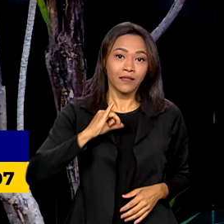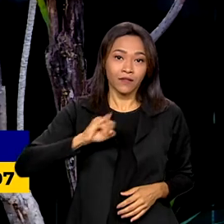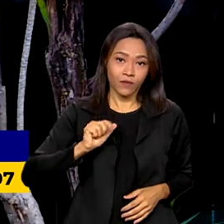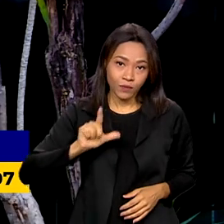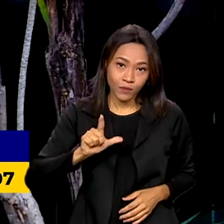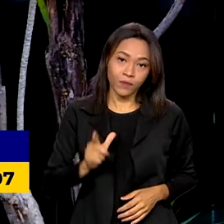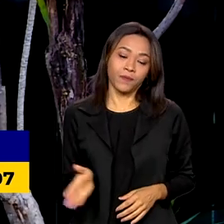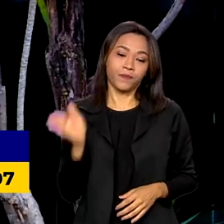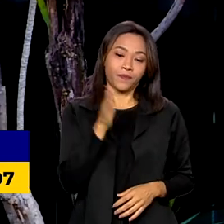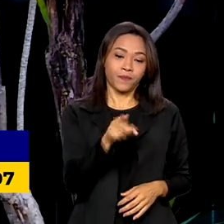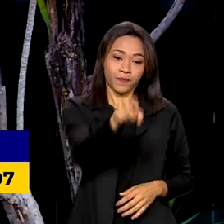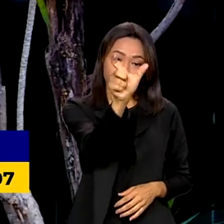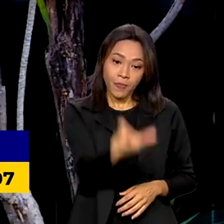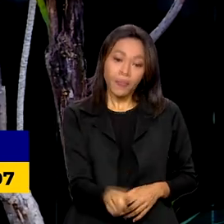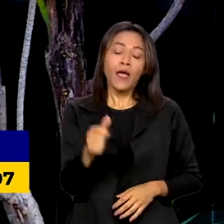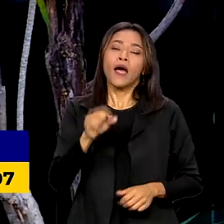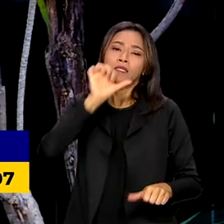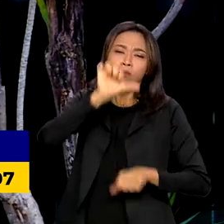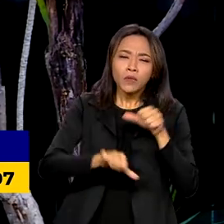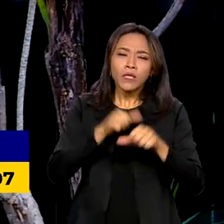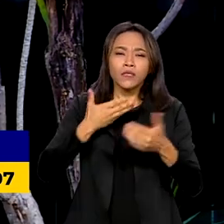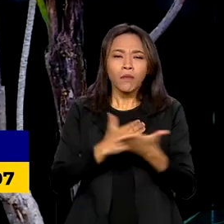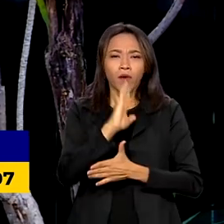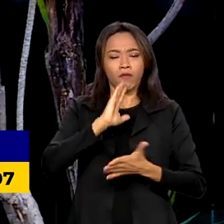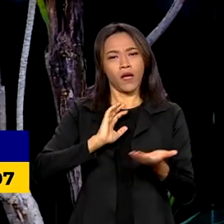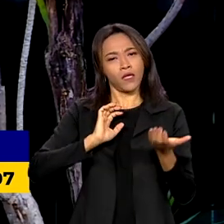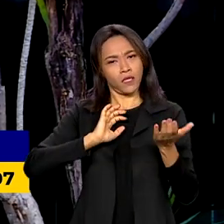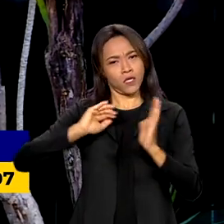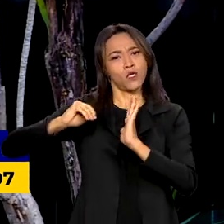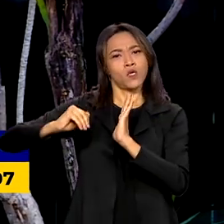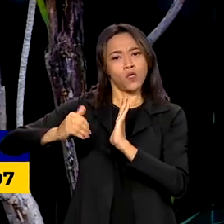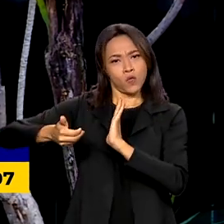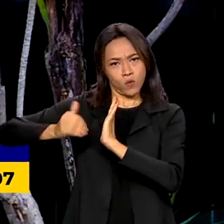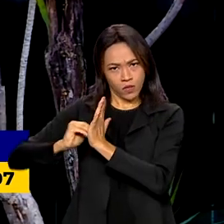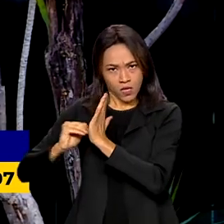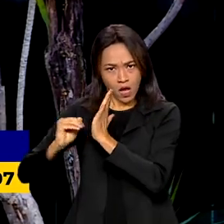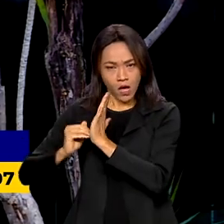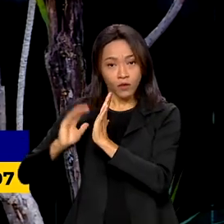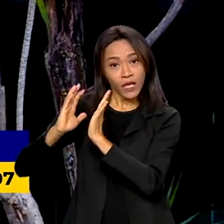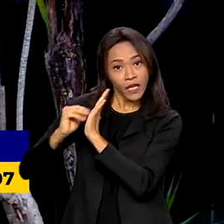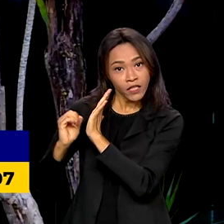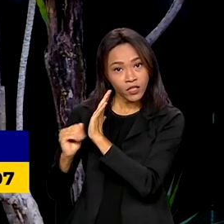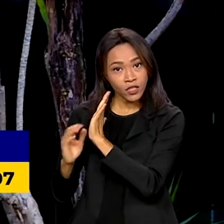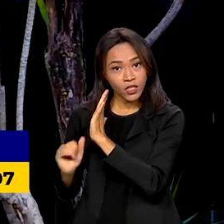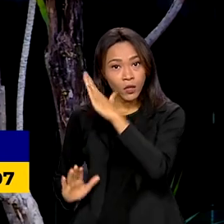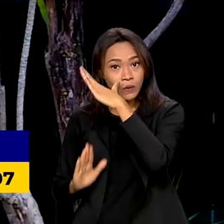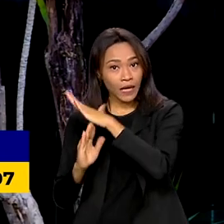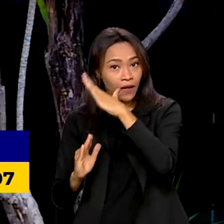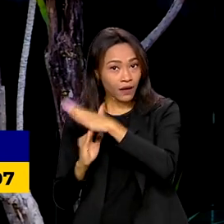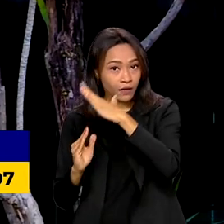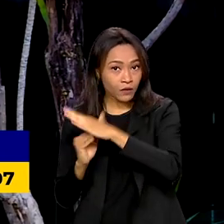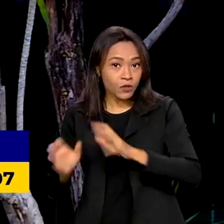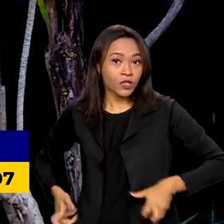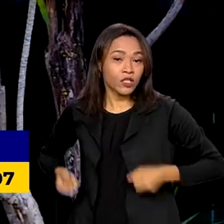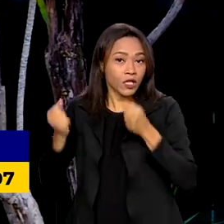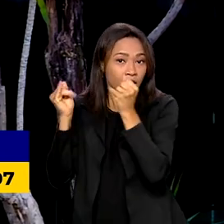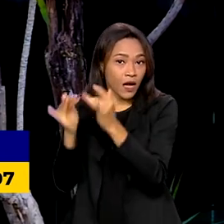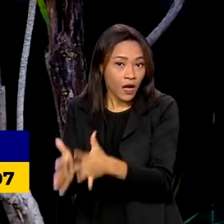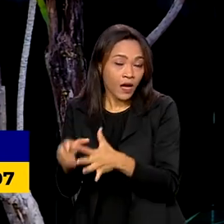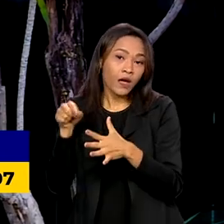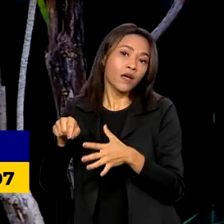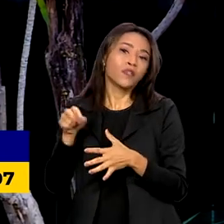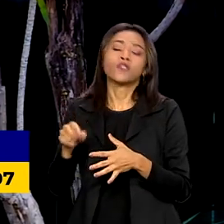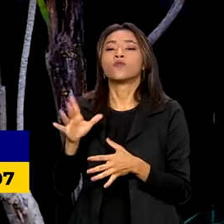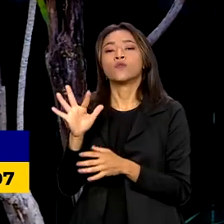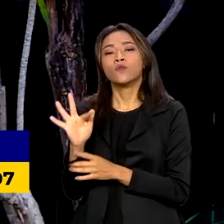mudanças aprovadas pelo Senado retiram do teto de gastos o Fundo de Manutenção e Desenvolvimento da Educação Básica,